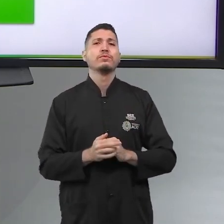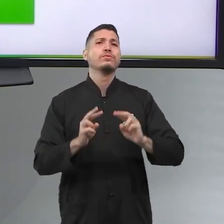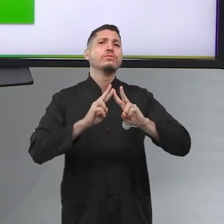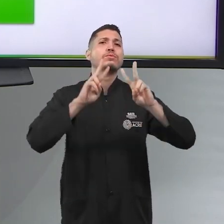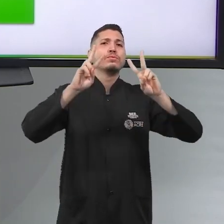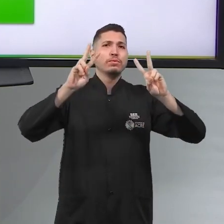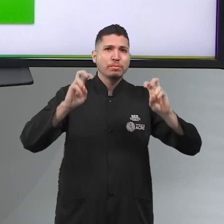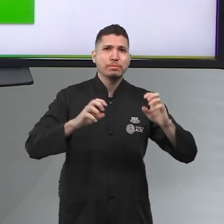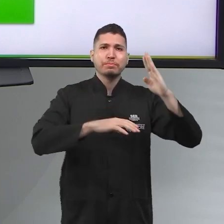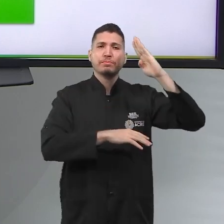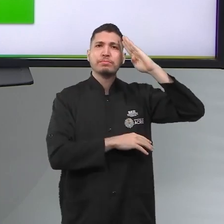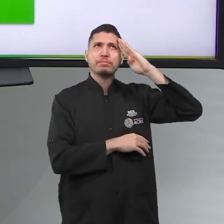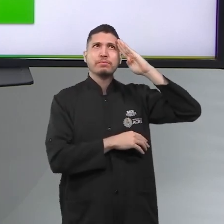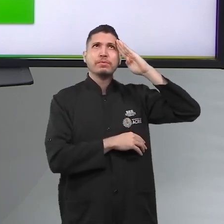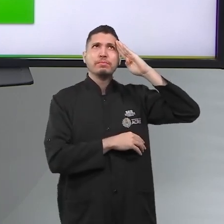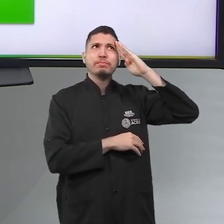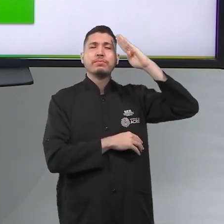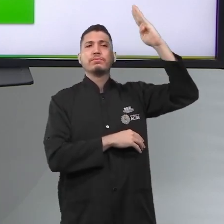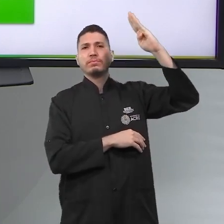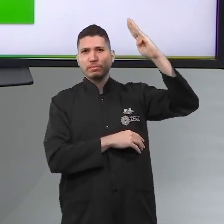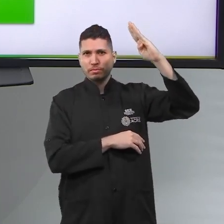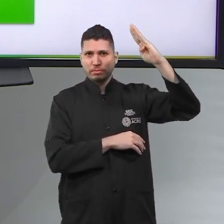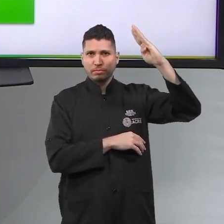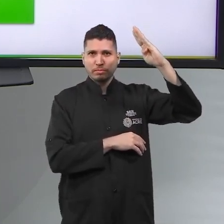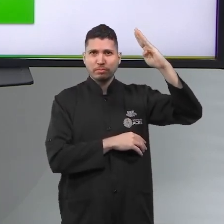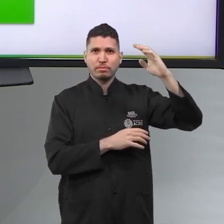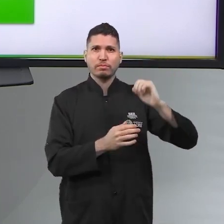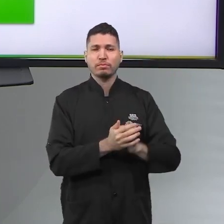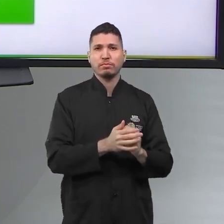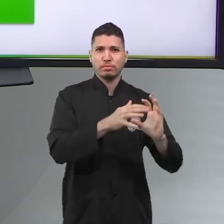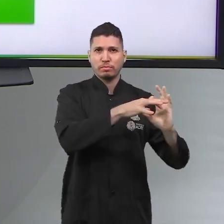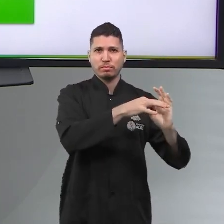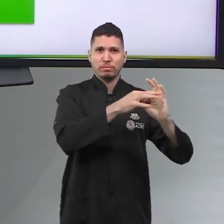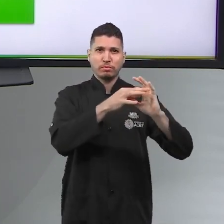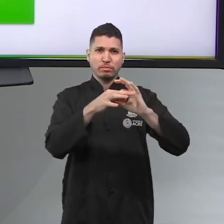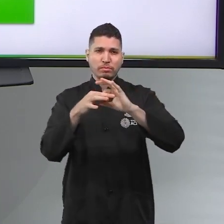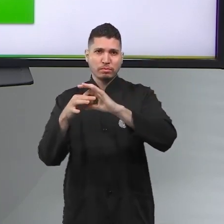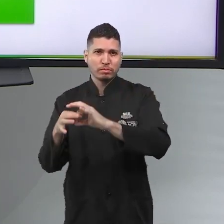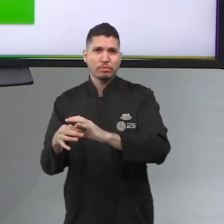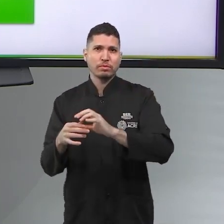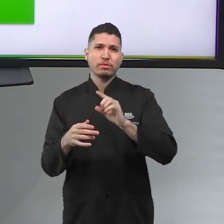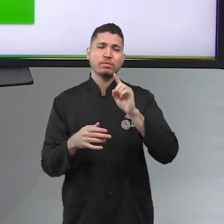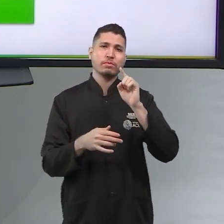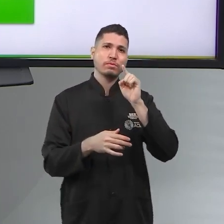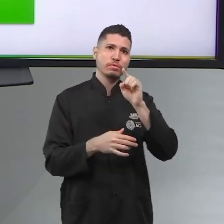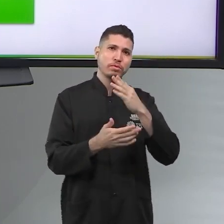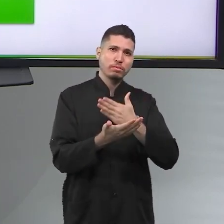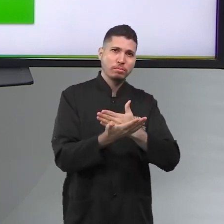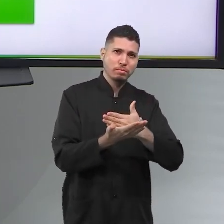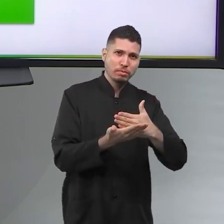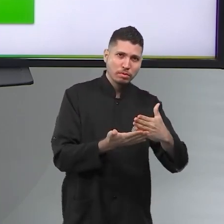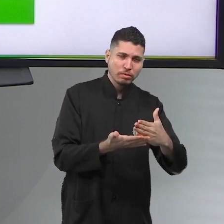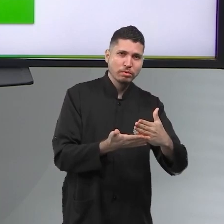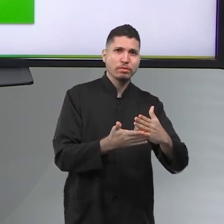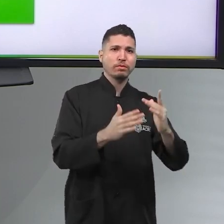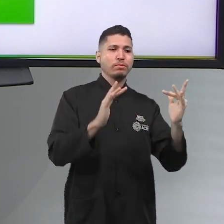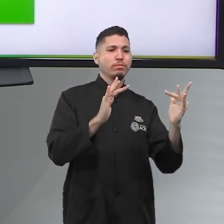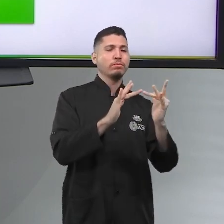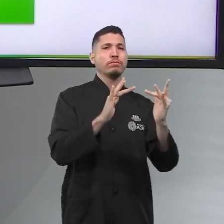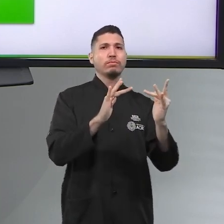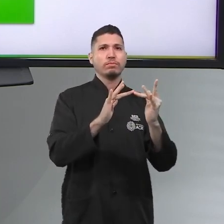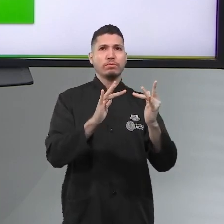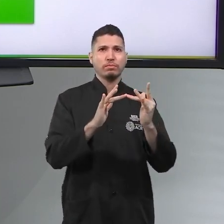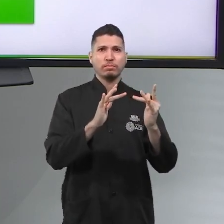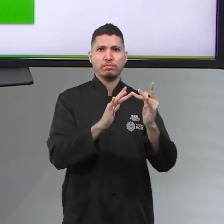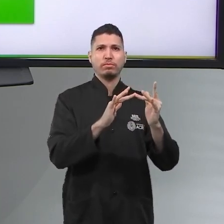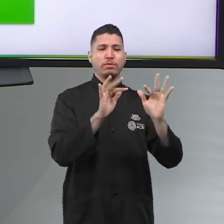tratando principalmente do primeiro contexto de aprendizado que toda pessoa tem contato, que é